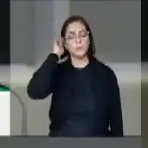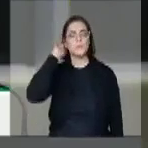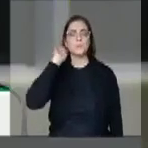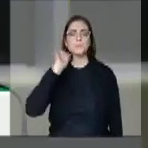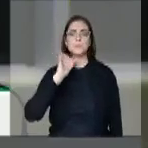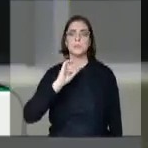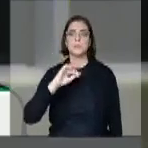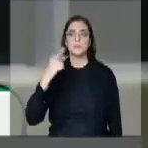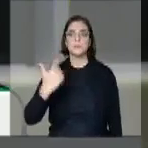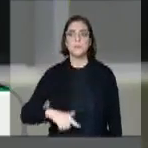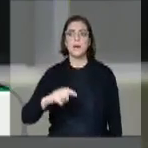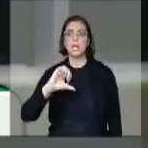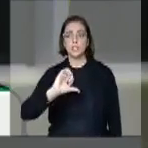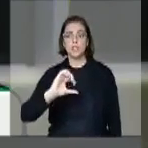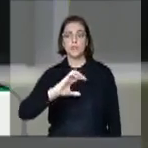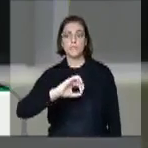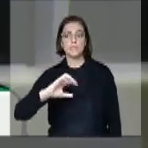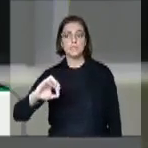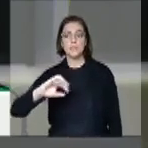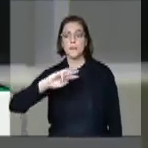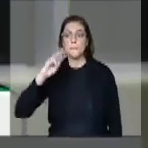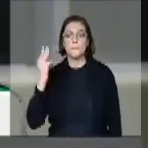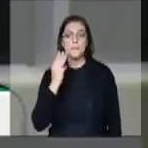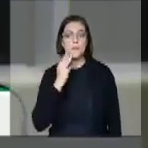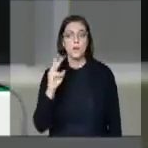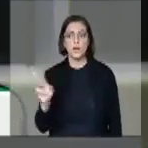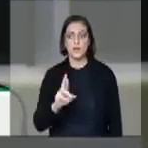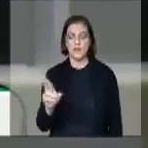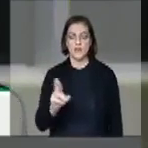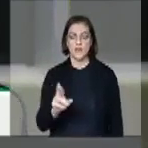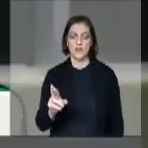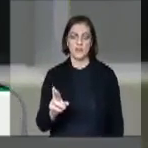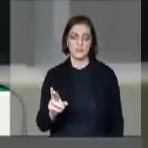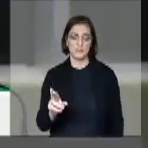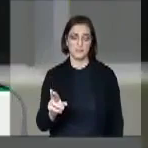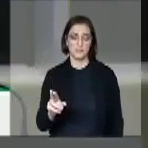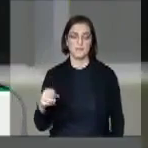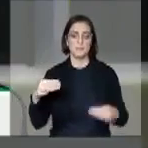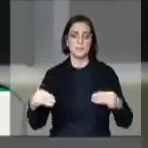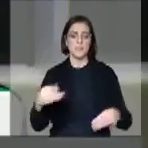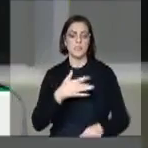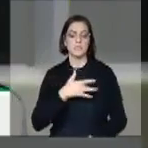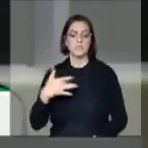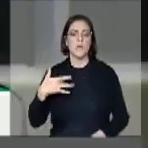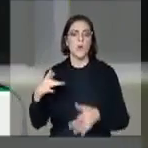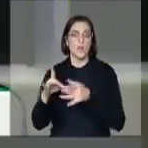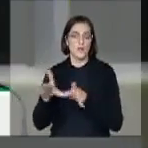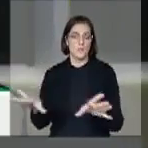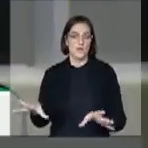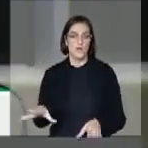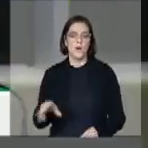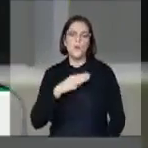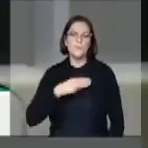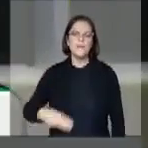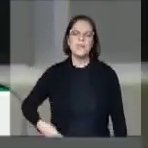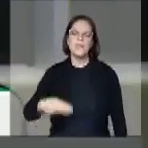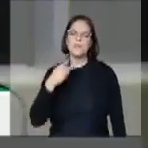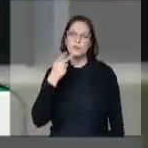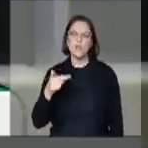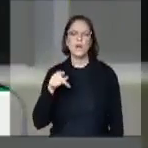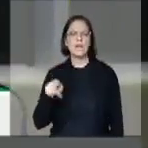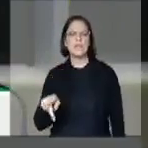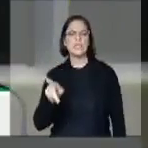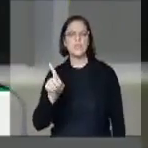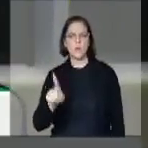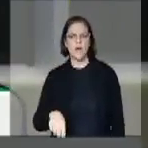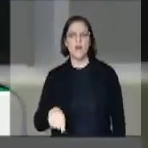Mais de 900 milhões de reais liberados pelo Ministério da Saúde. E o Ministro da Saúde disse que isso era para garantir votos